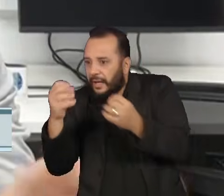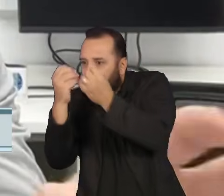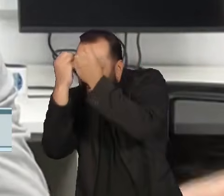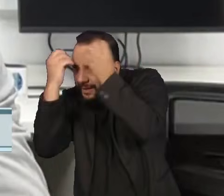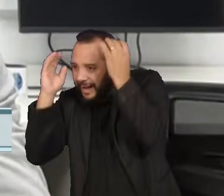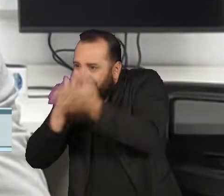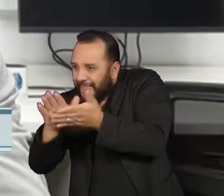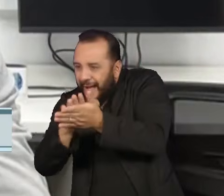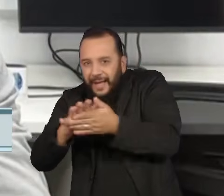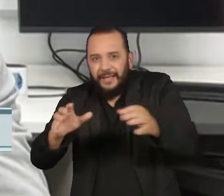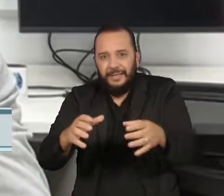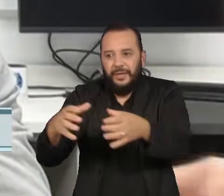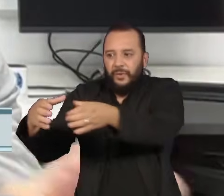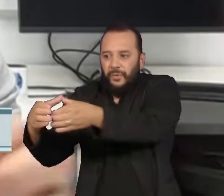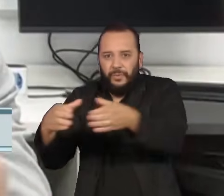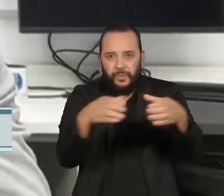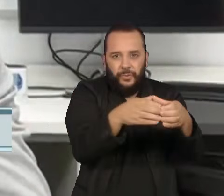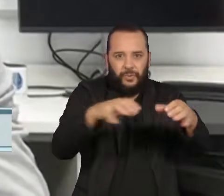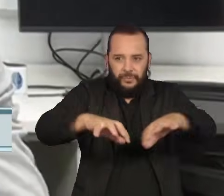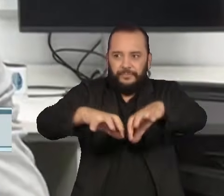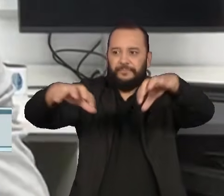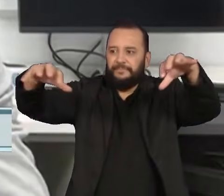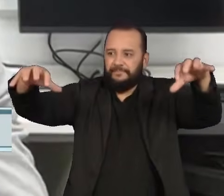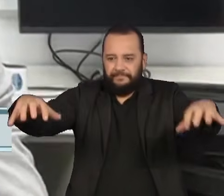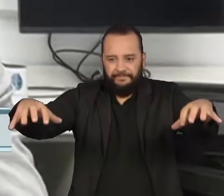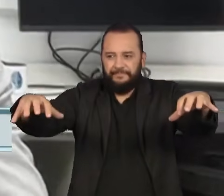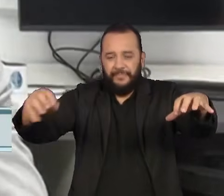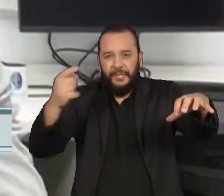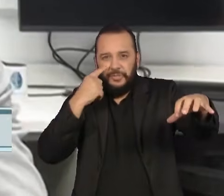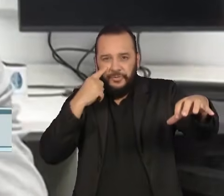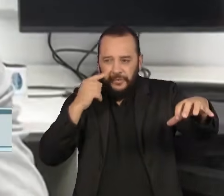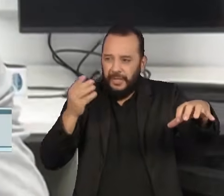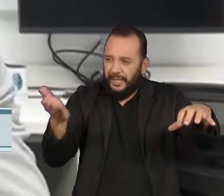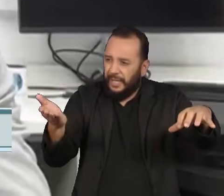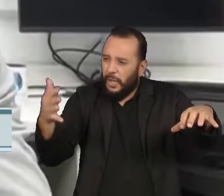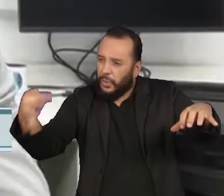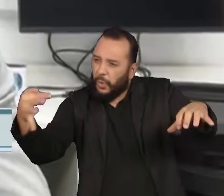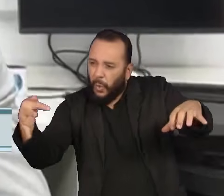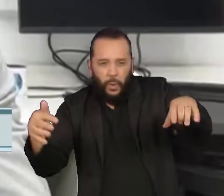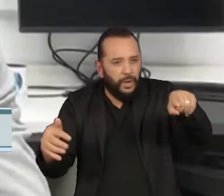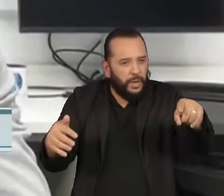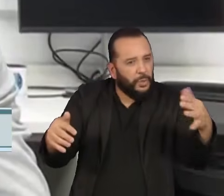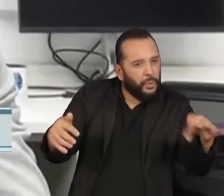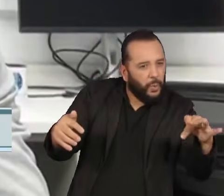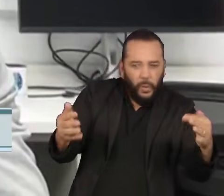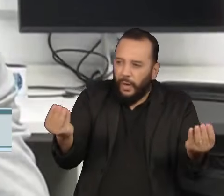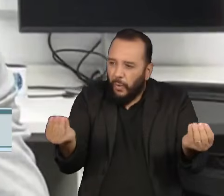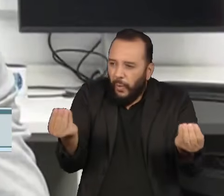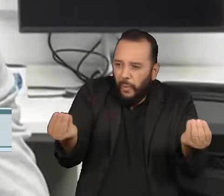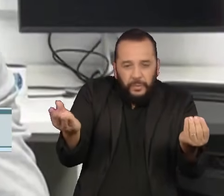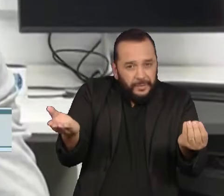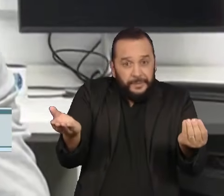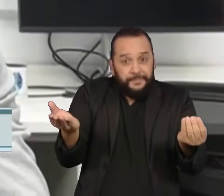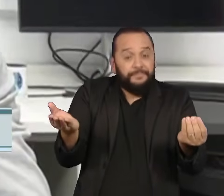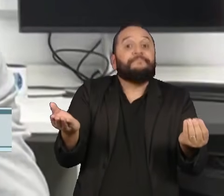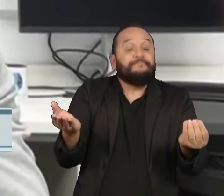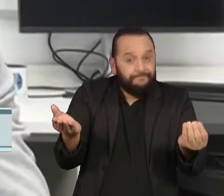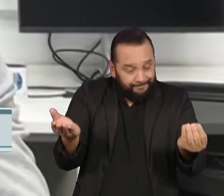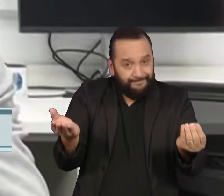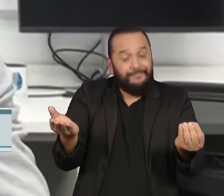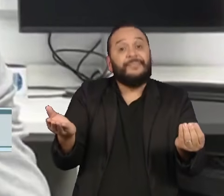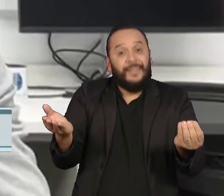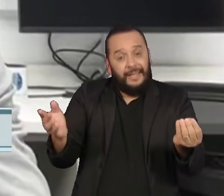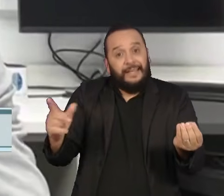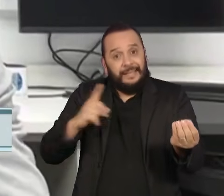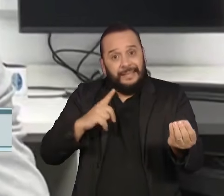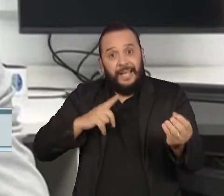dos estudos de referência, a gente consegue calcular em cada indivíduo um score que reflete a